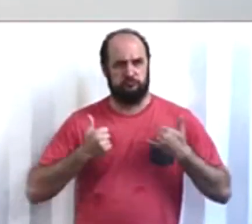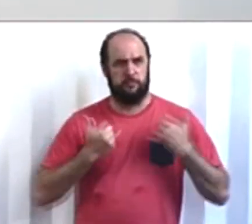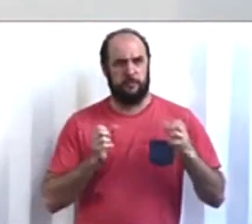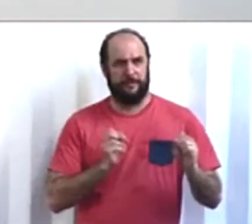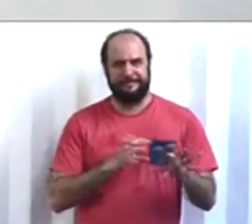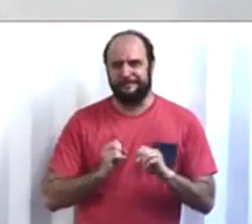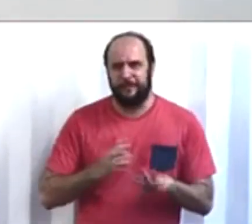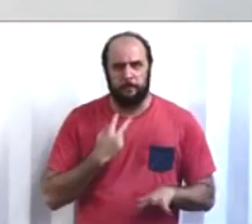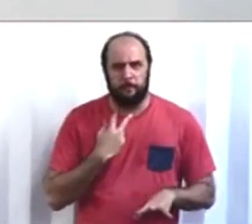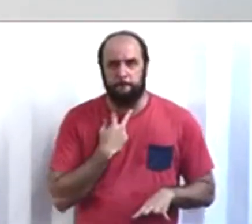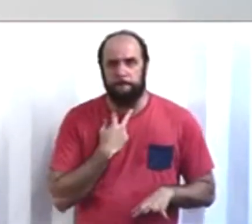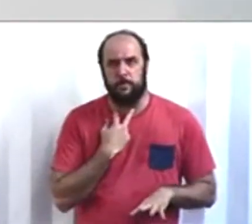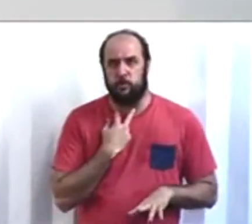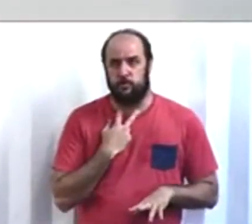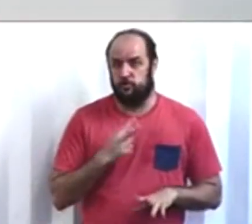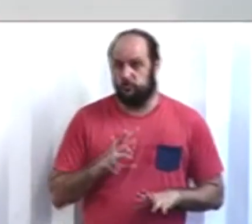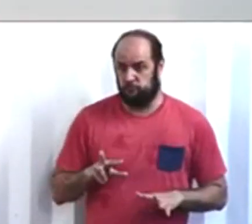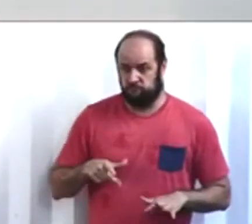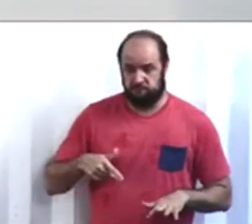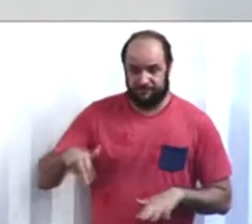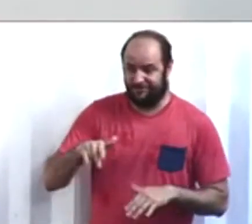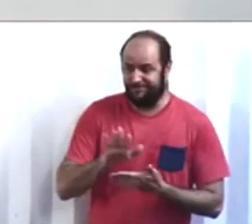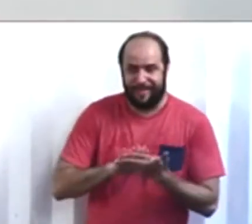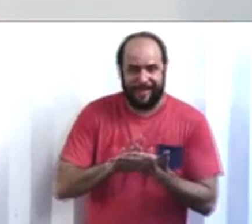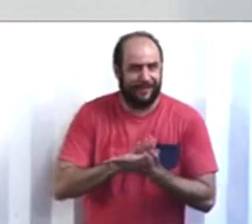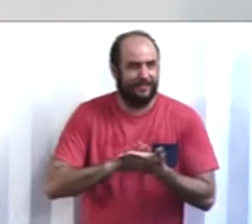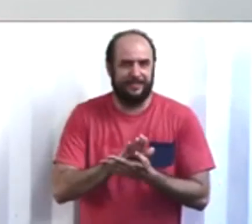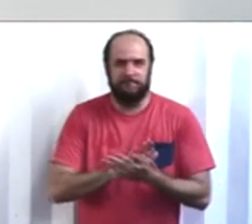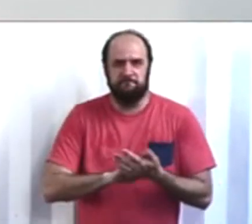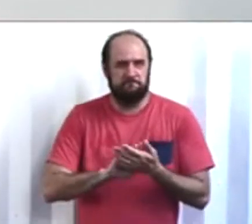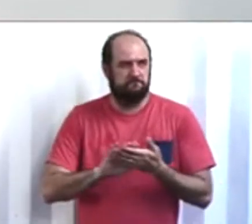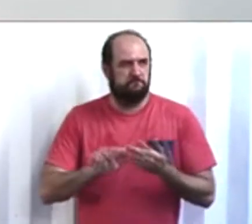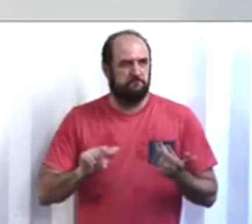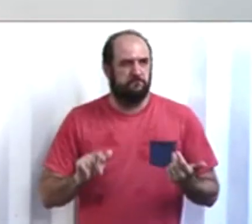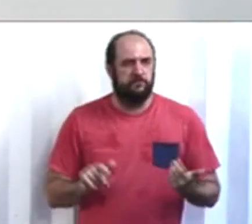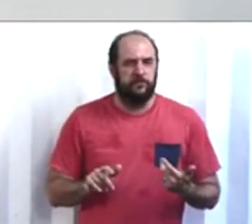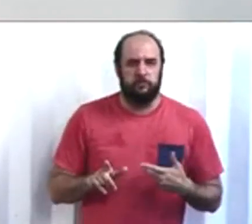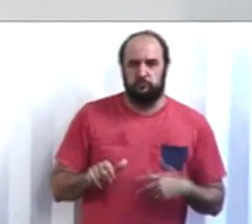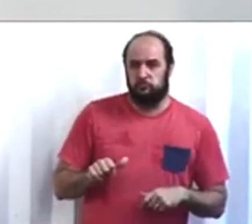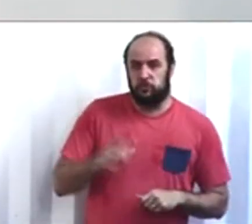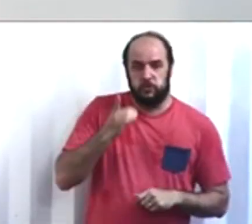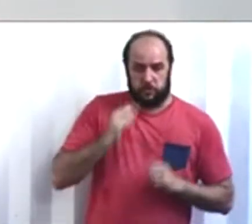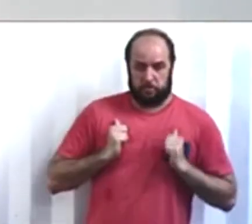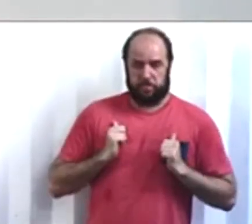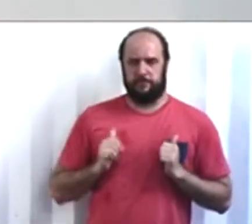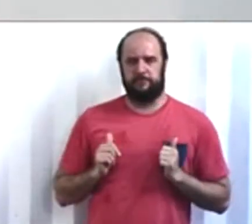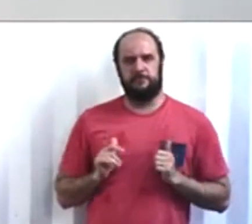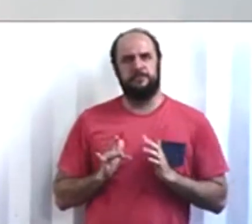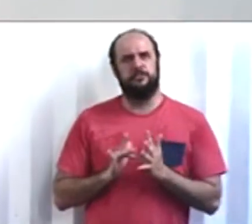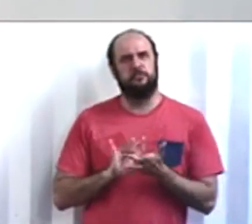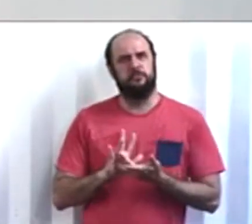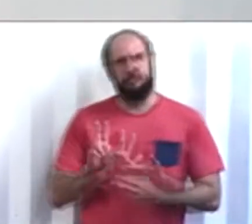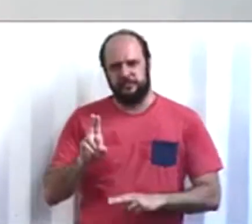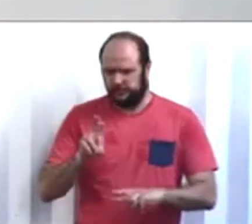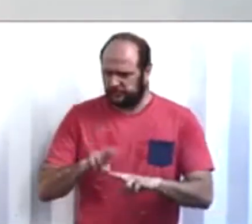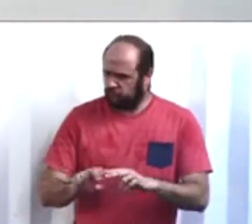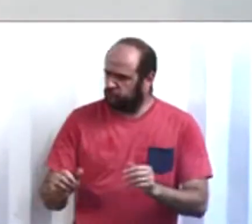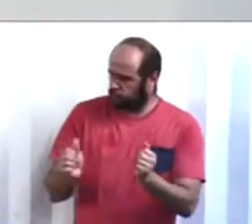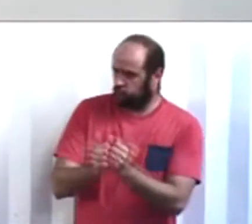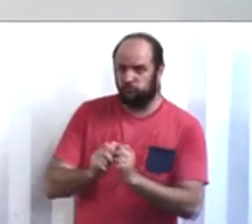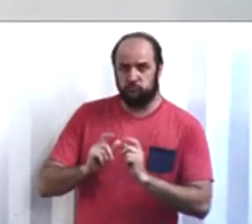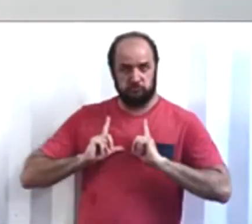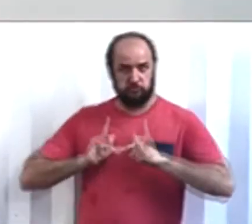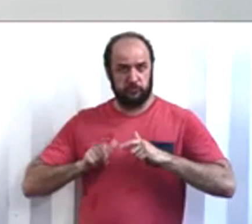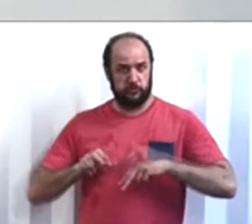ensinavam que não se podia nem se mover, um dia que não se podia fazer absolutamente nada. Jesus se assenta em uma das reuniões dos judeus,